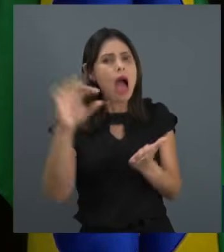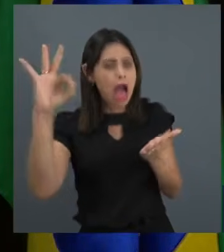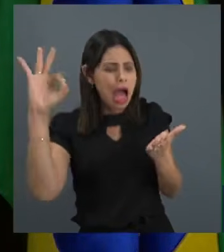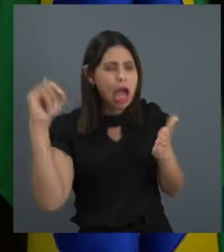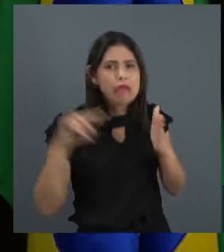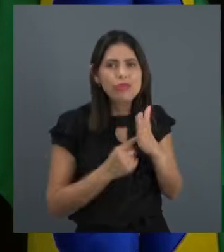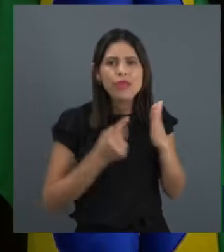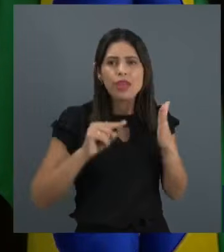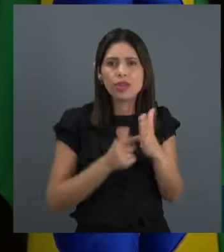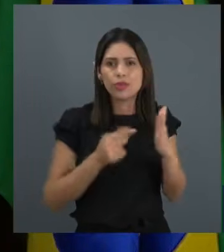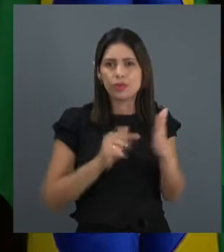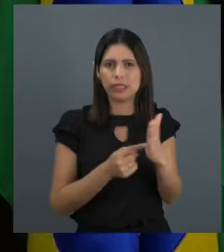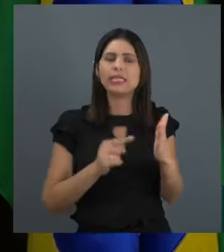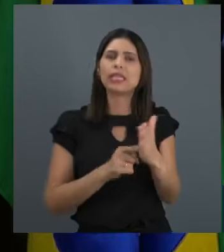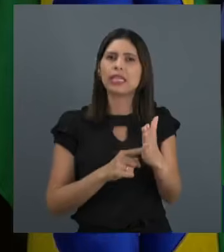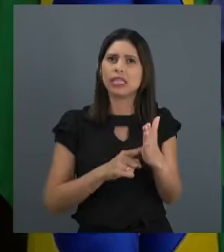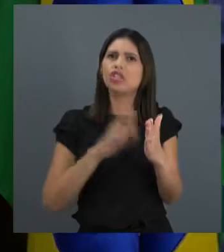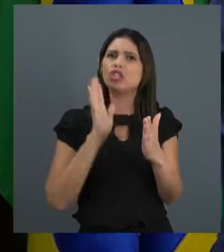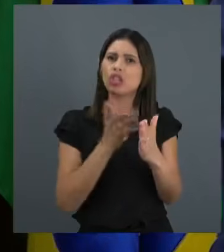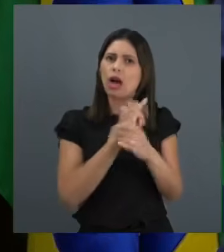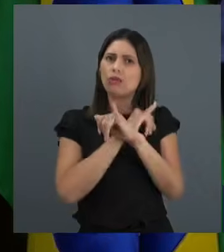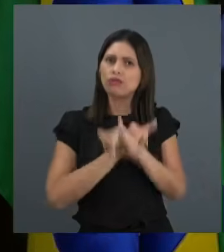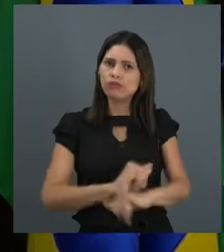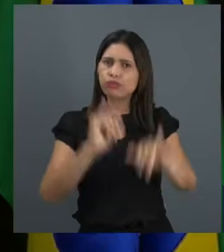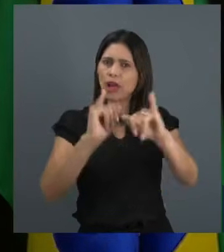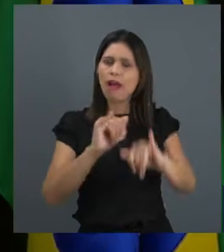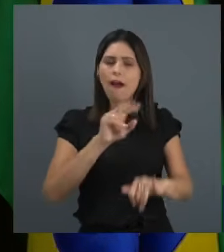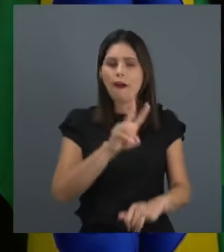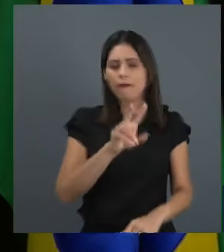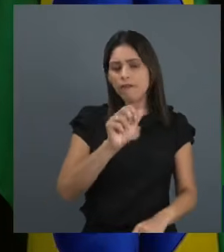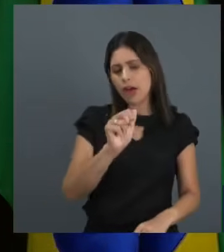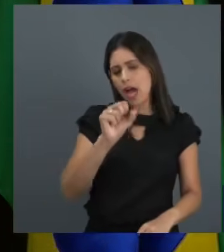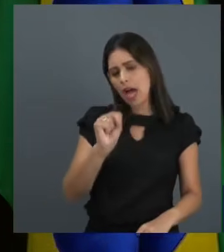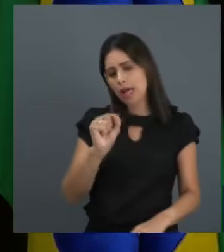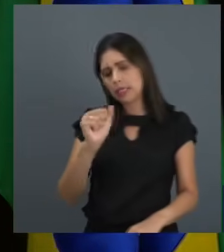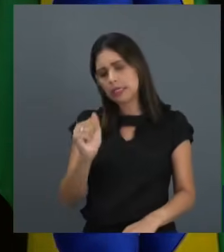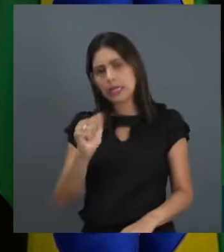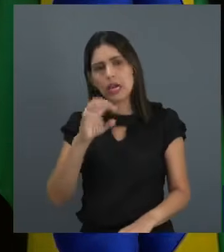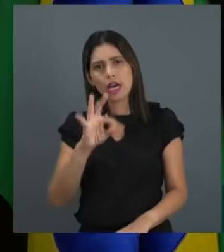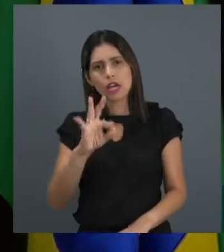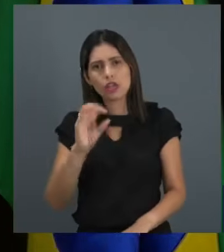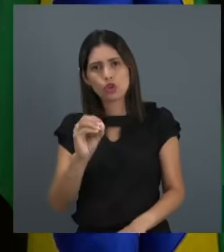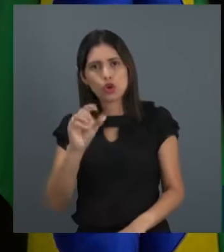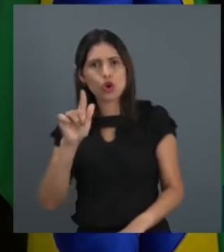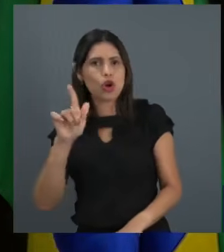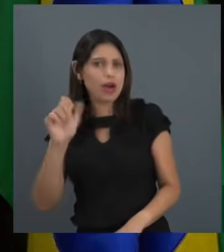que passaria a ser conhecida como vaza-toga. O senador Espiridião Amin até